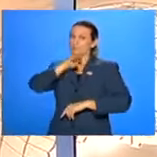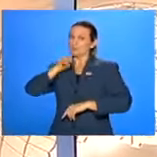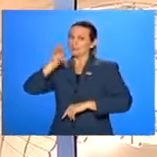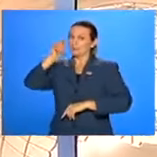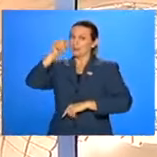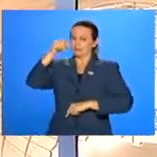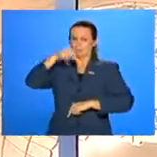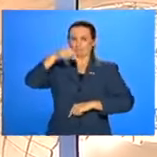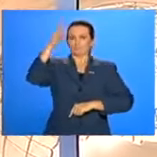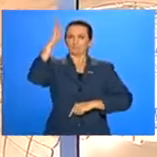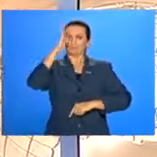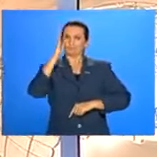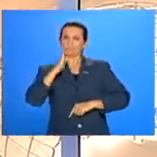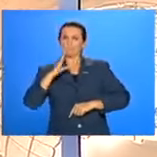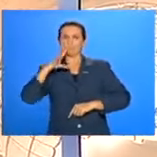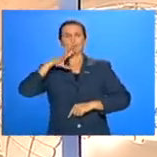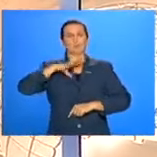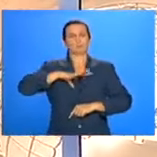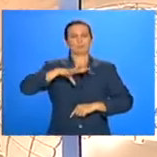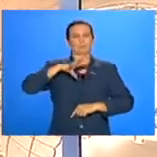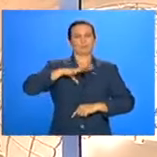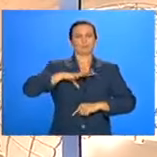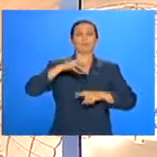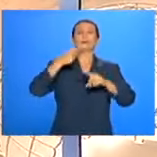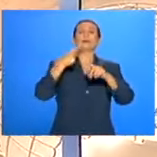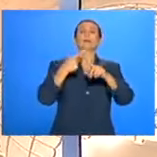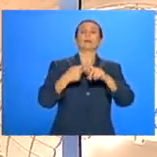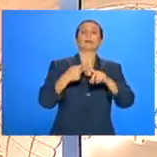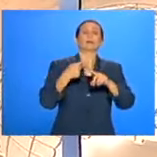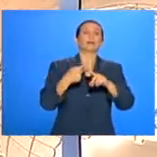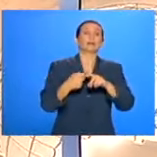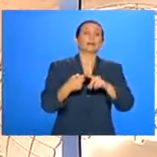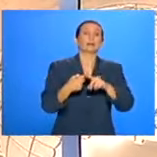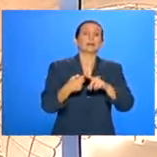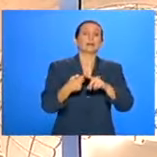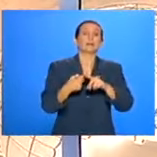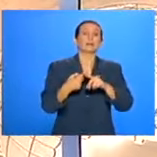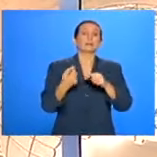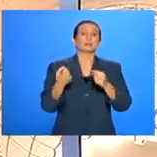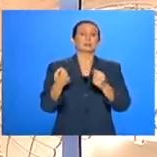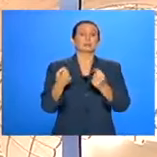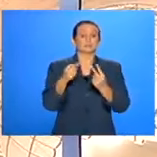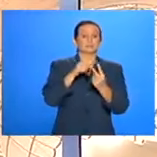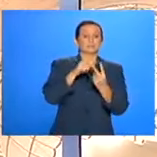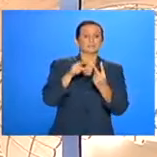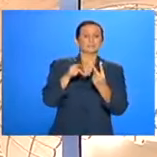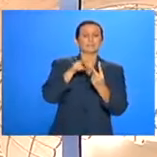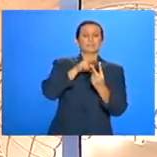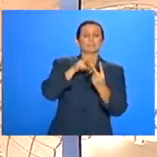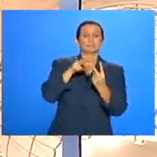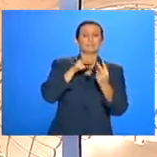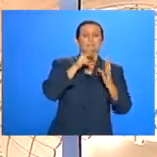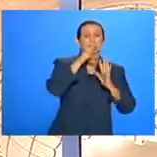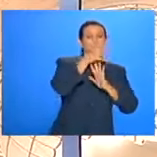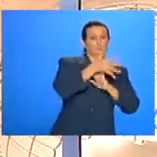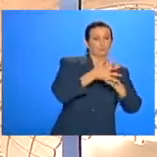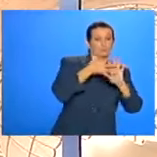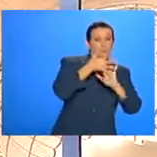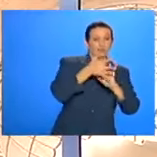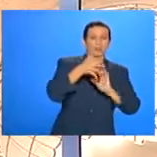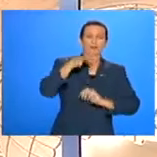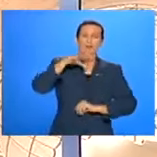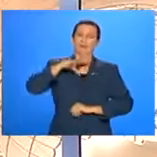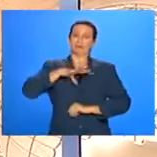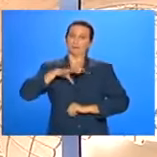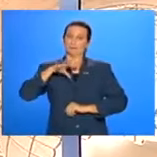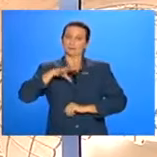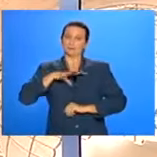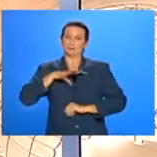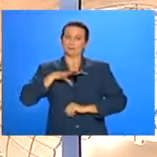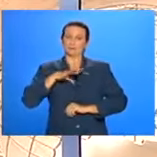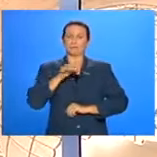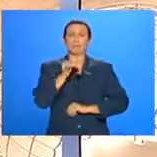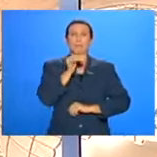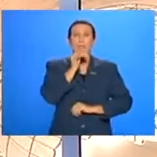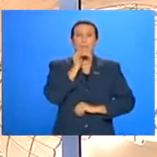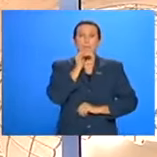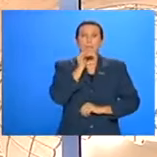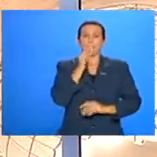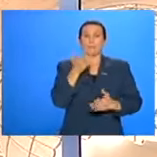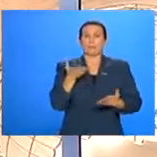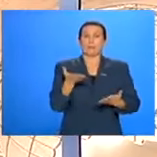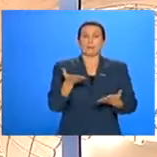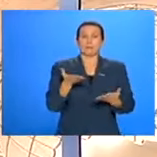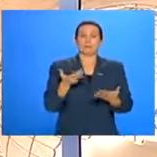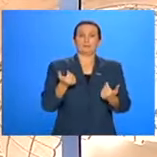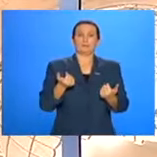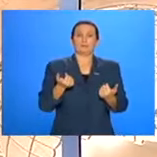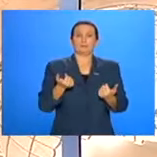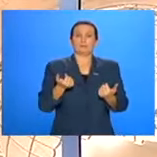diversas situações em que é necessária a utilização das duas línguas. Por exemplo, alguma situação que você não vai